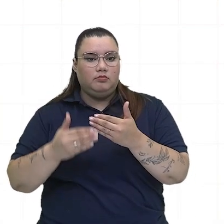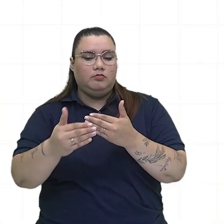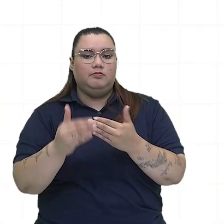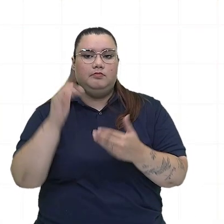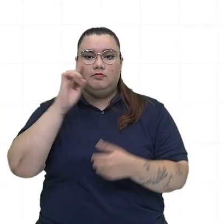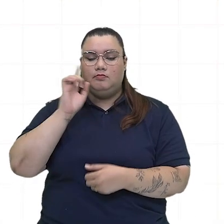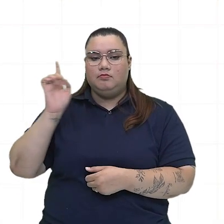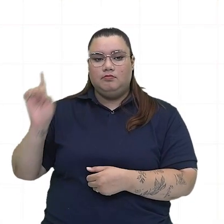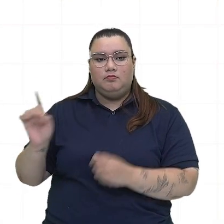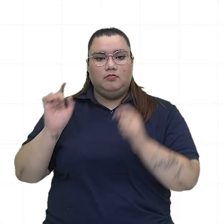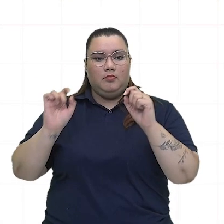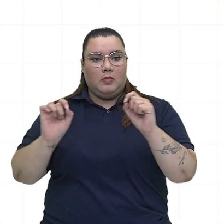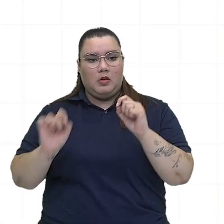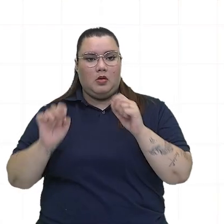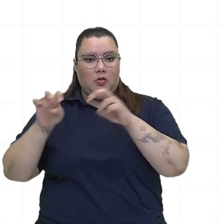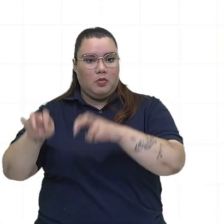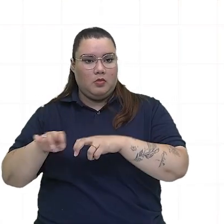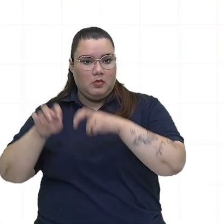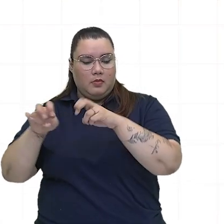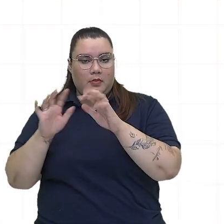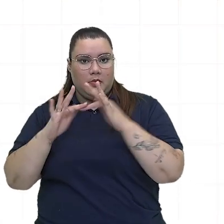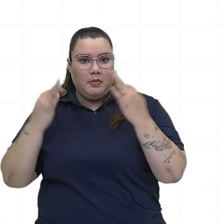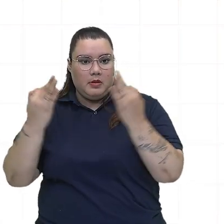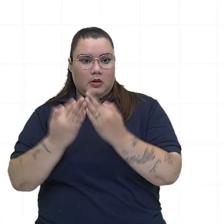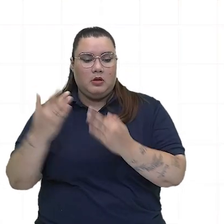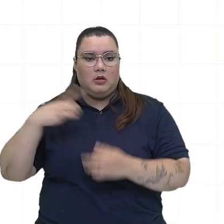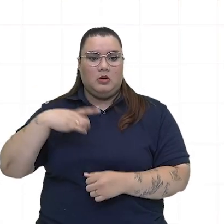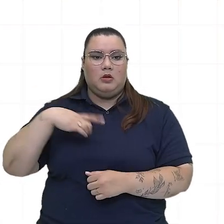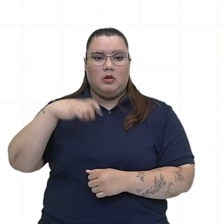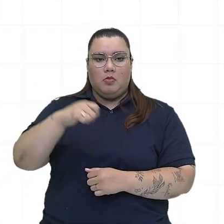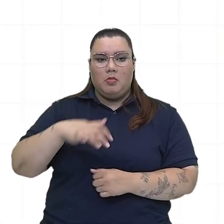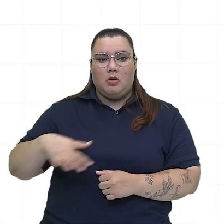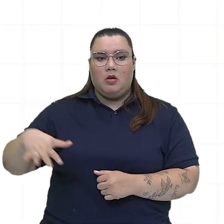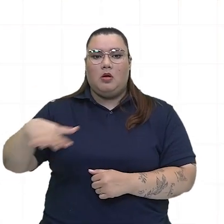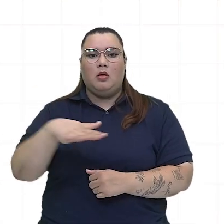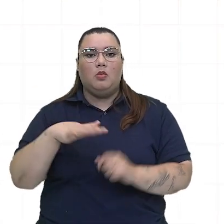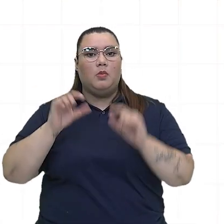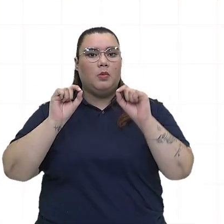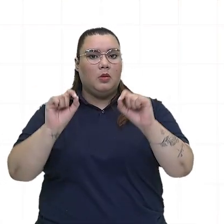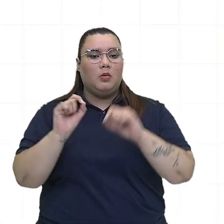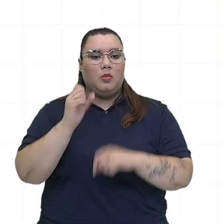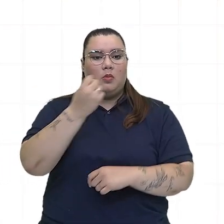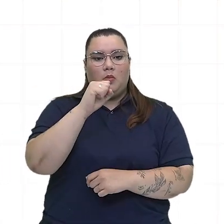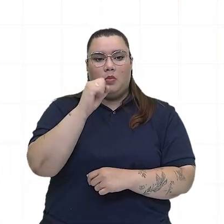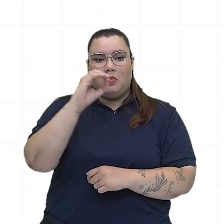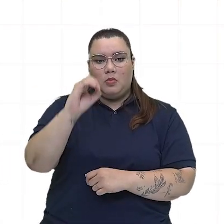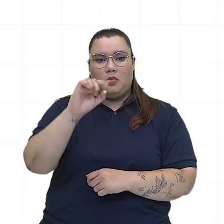vai verificar que a agricultura familiar ela ocupa uma área de